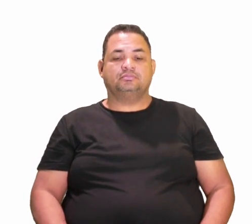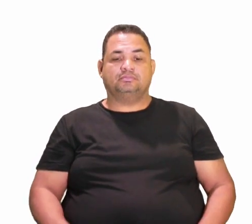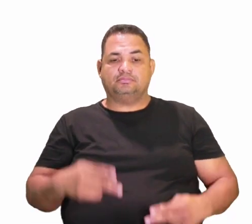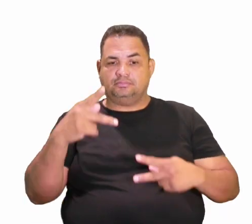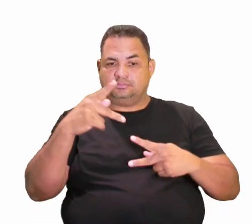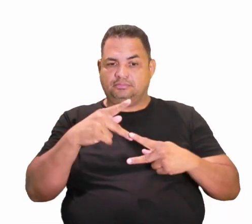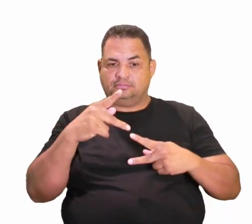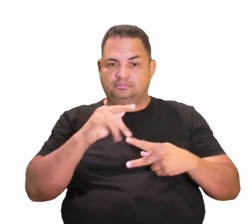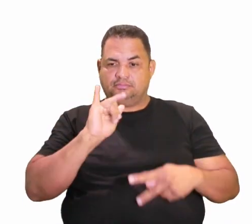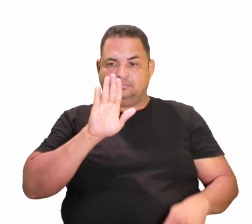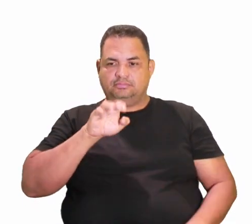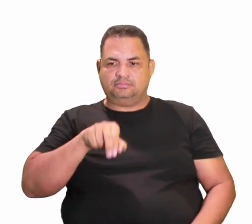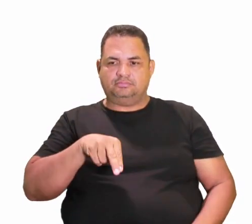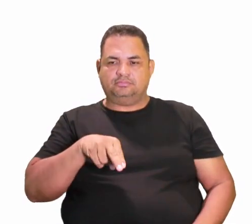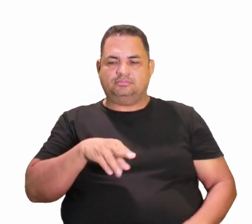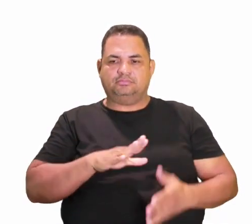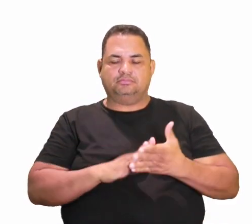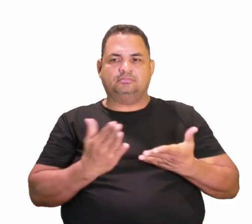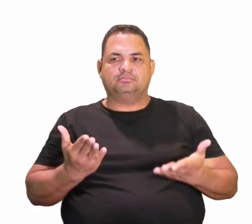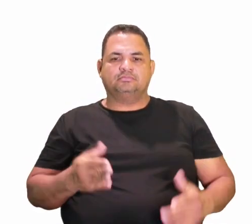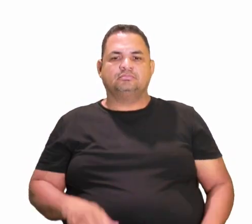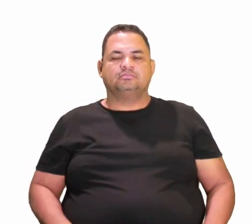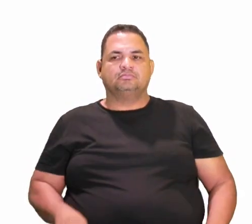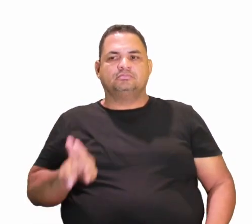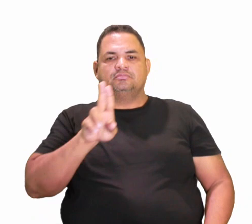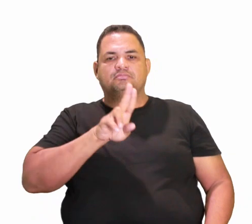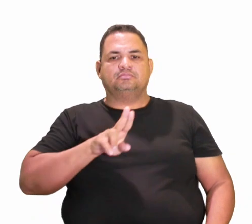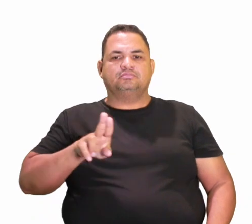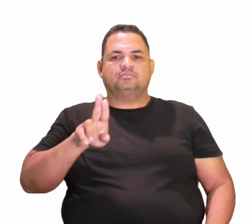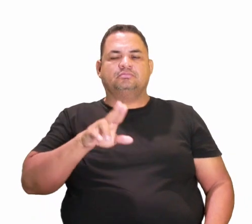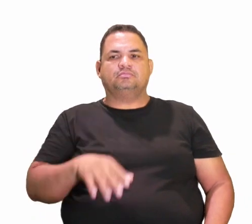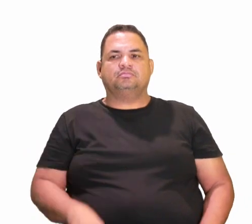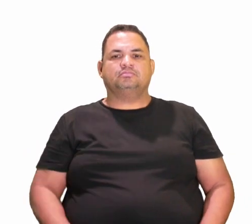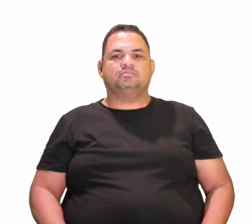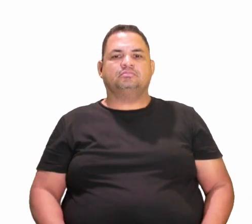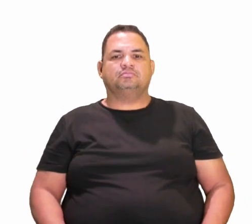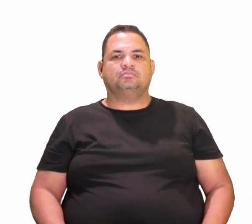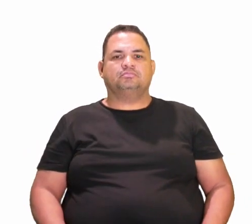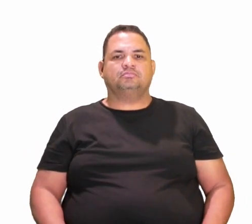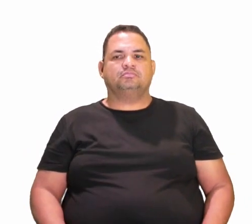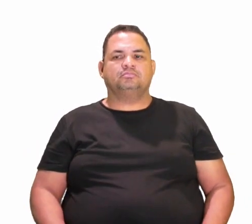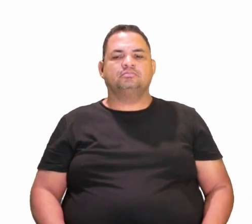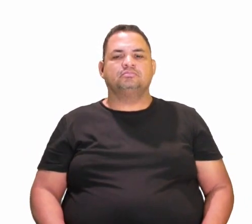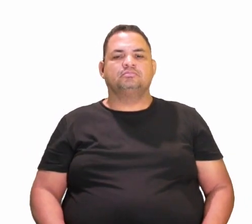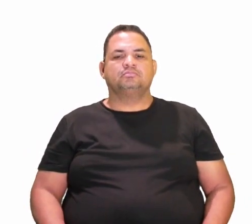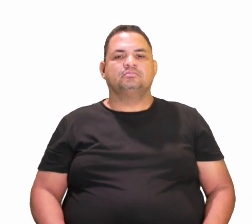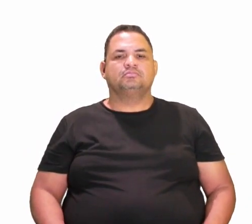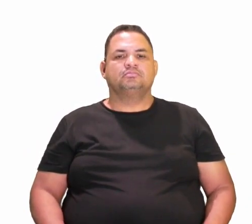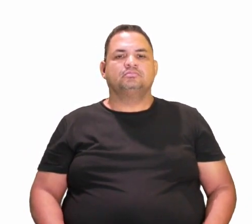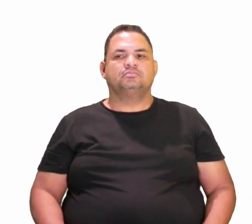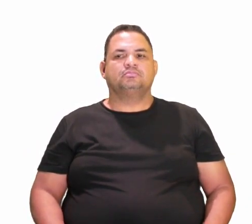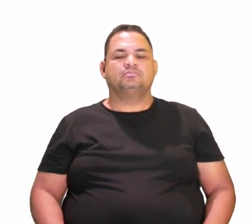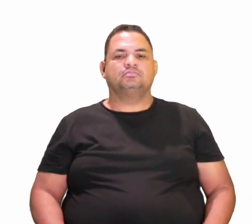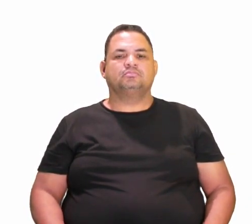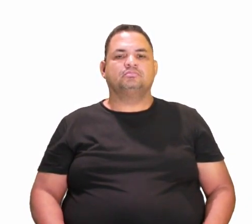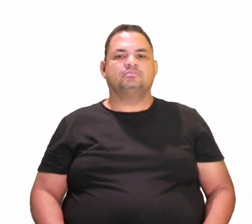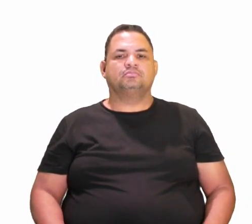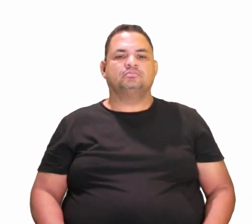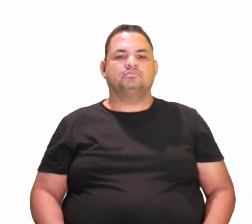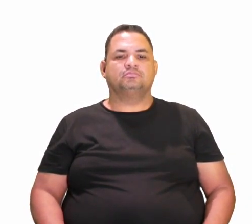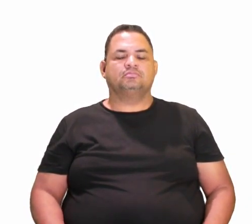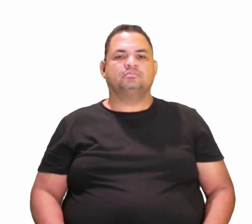atenção na preposição que eu estou usando e que inclusive é objeto de estudo da nossa